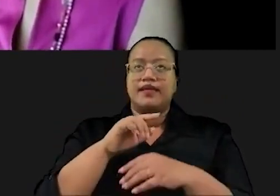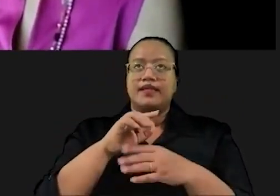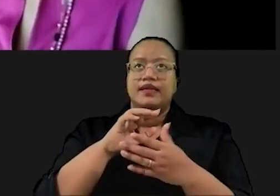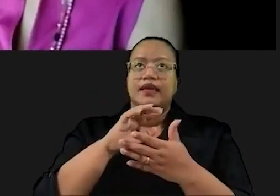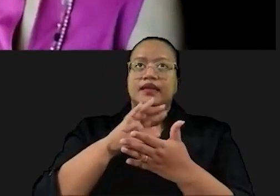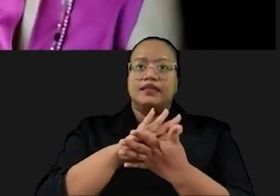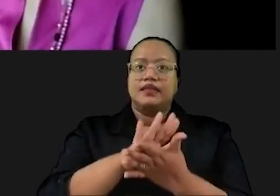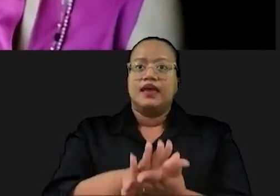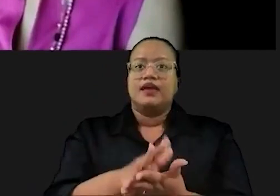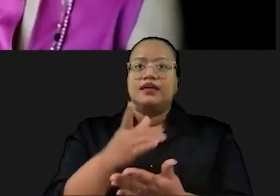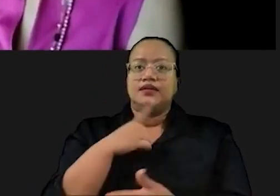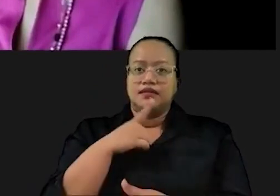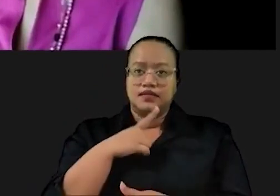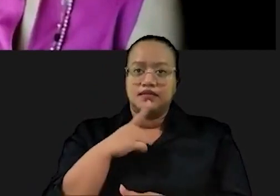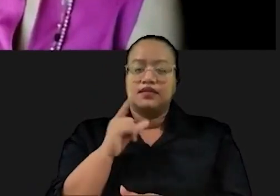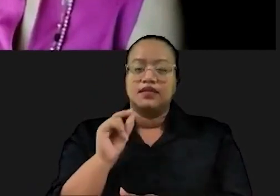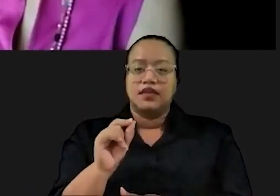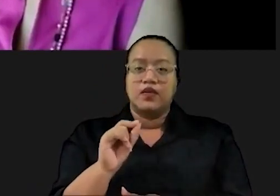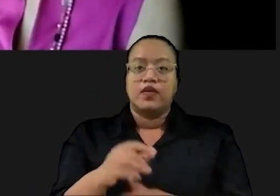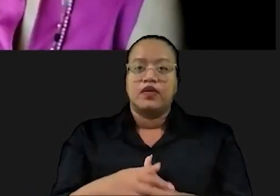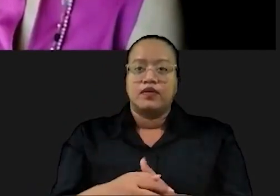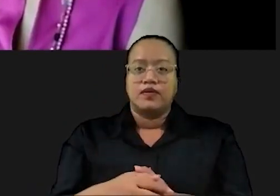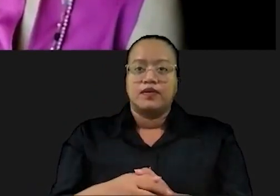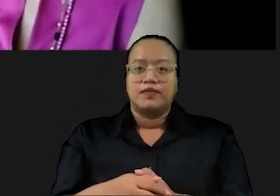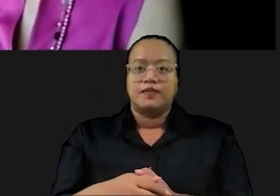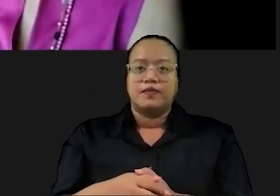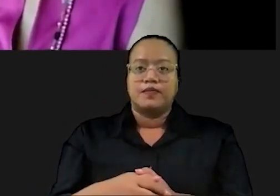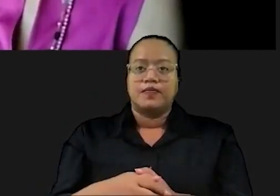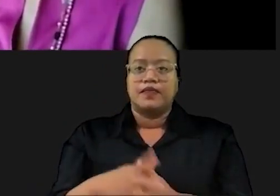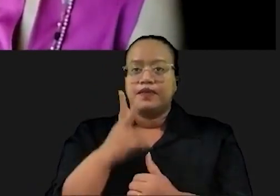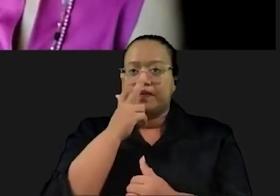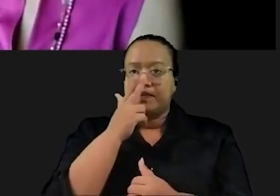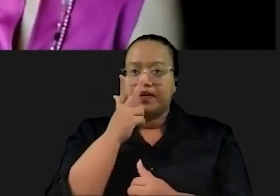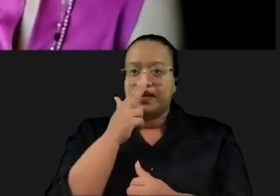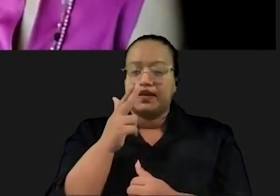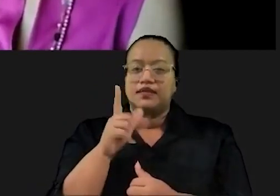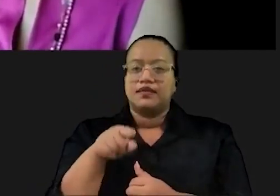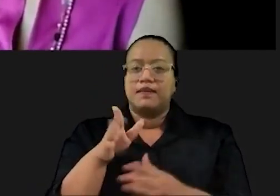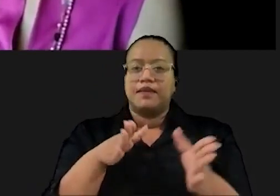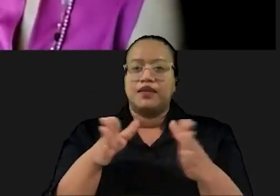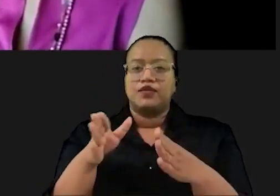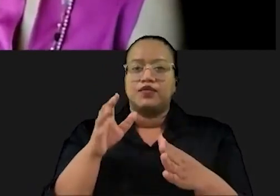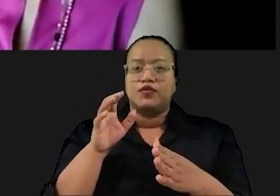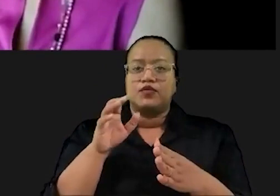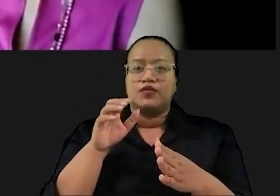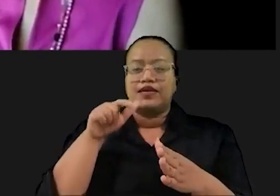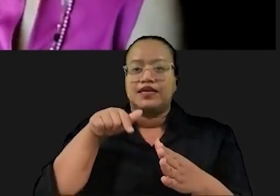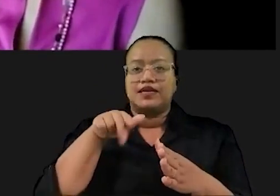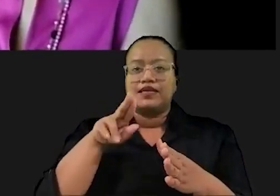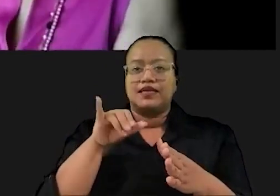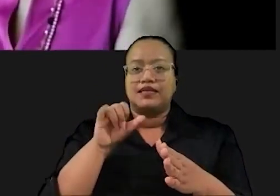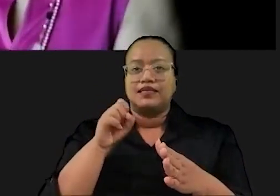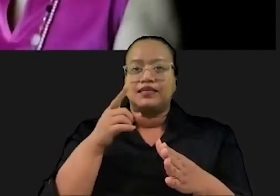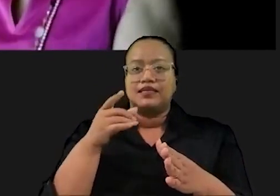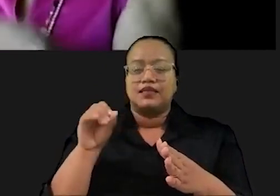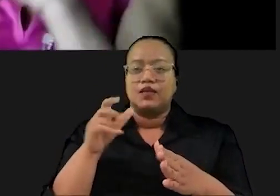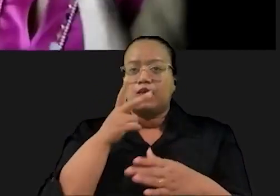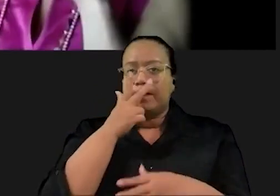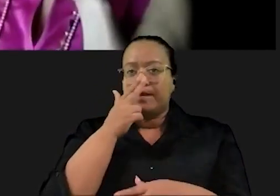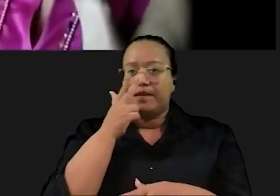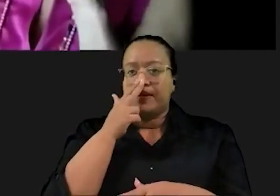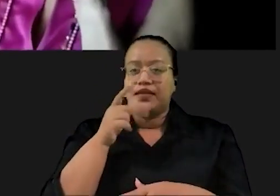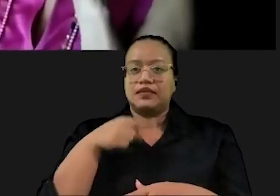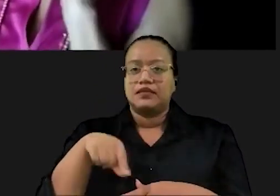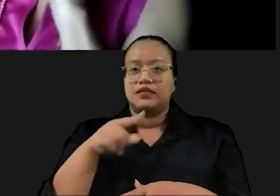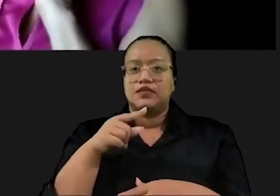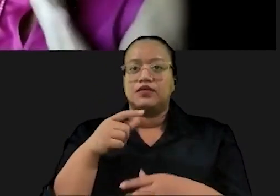desses espectros da Inquisição. A gente se serve muito da repressão, quando a gente deveria ser mais premial, né? Numa lógica